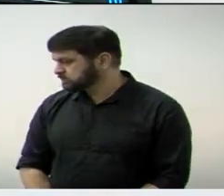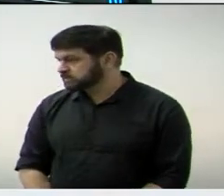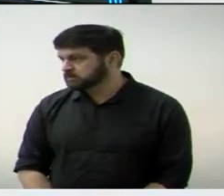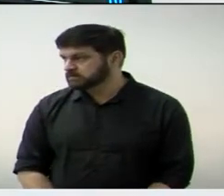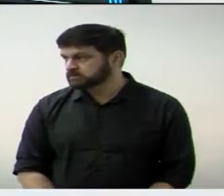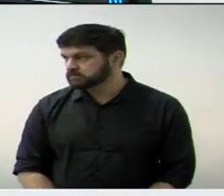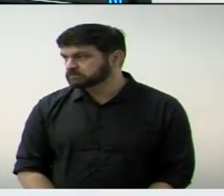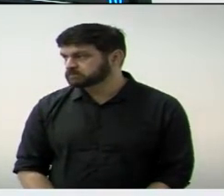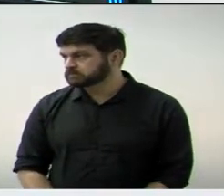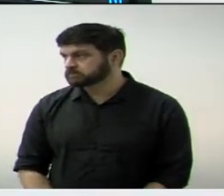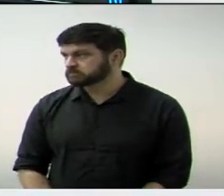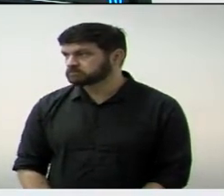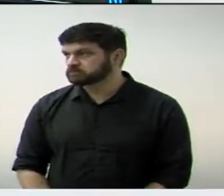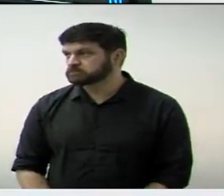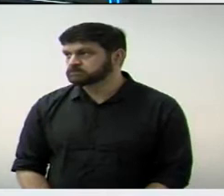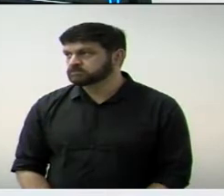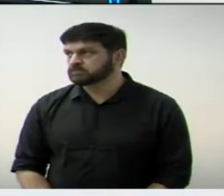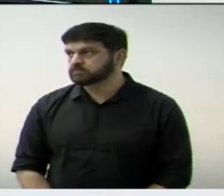Obrigado.